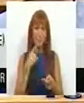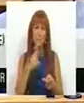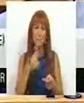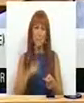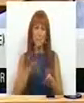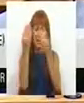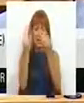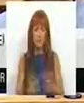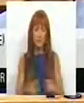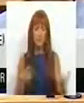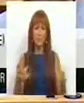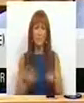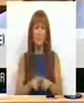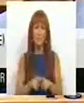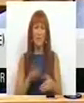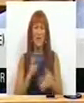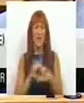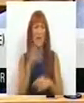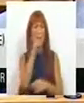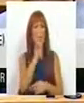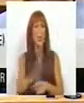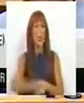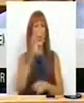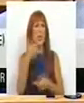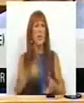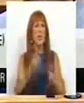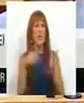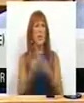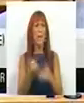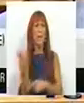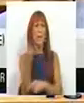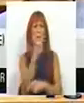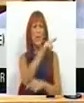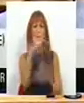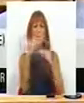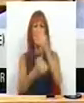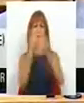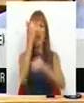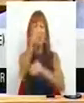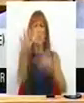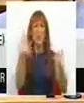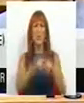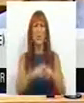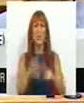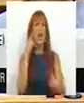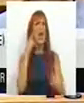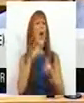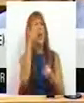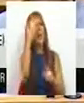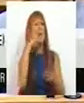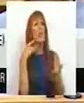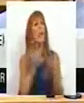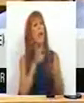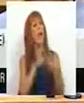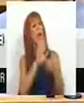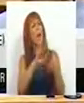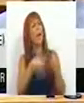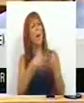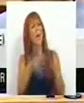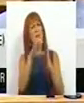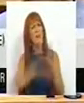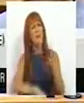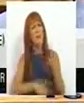Sugerimos a elaboração de uma carta de boas práticas a disponibilizar às instituições de ensino superior no sentido de facilitar a adequação de planos